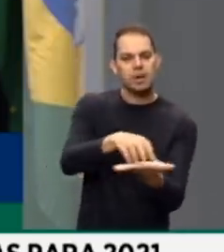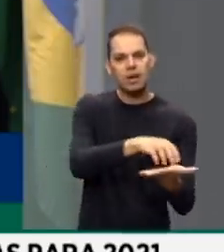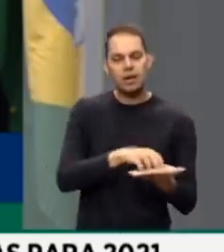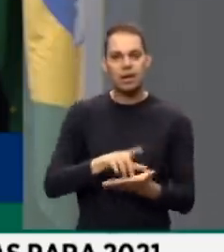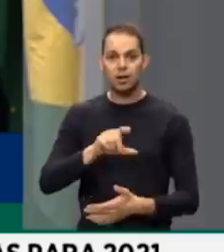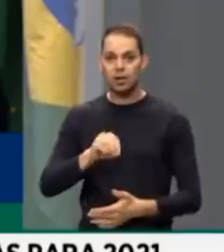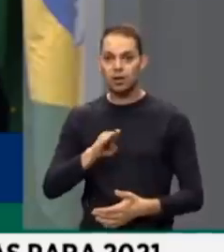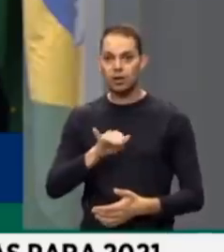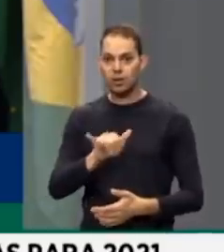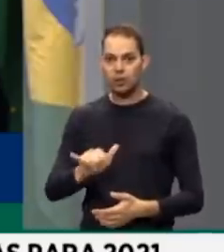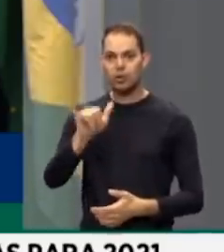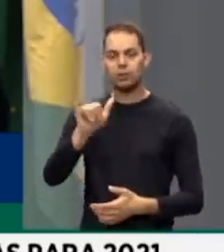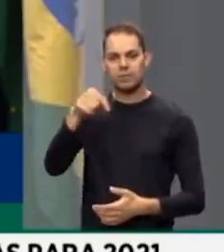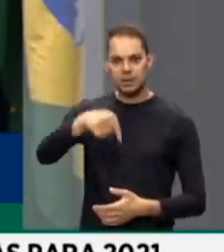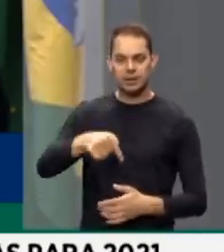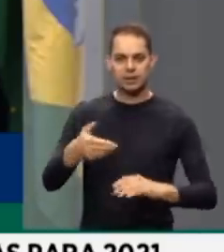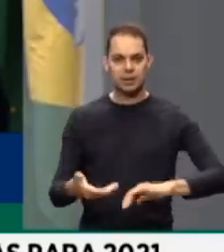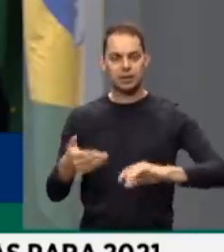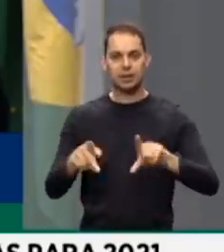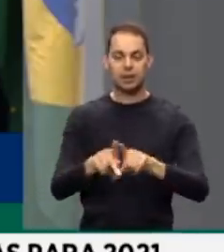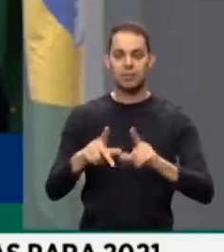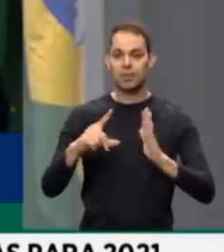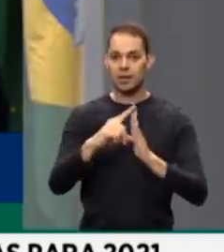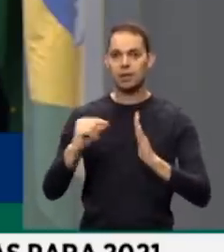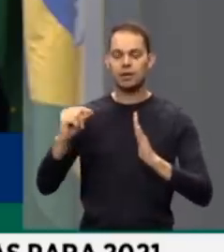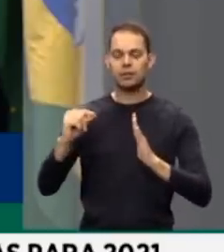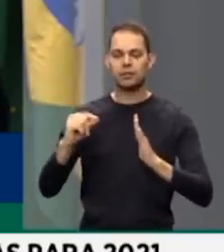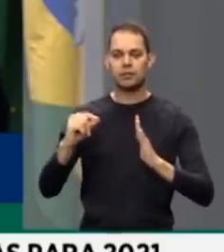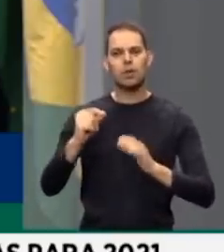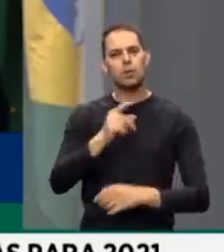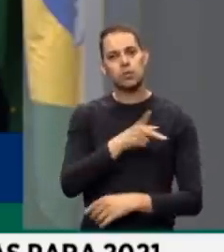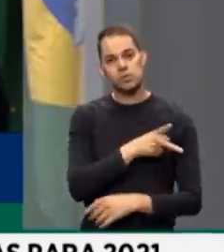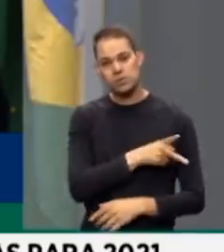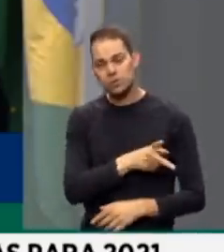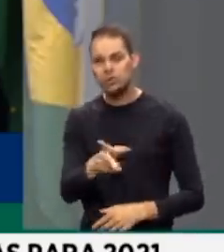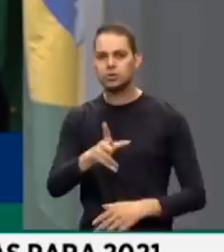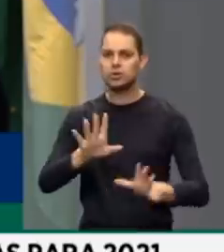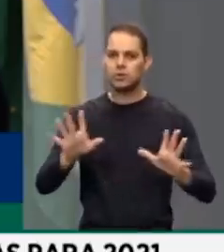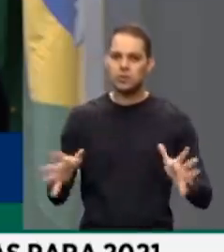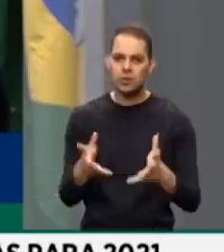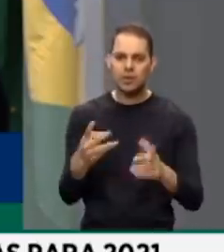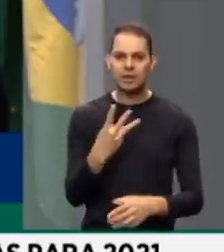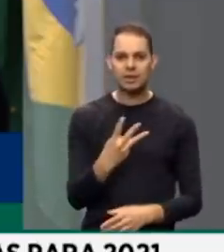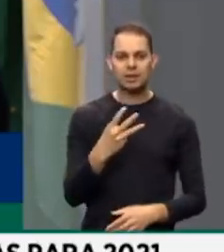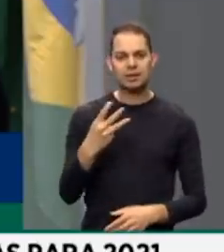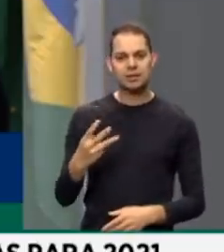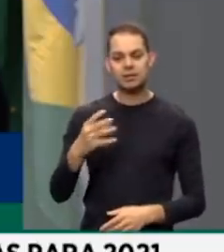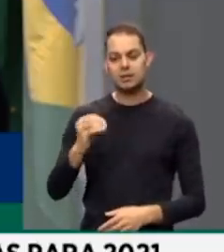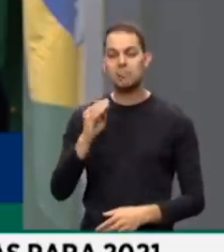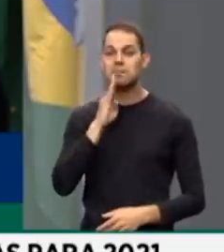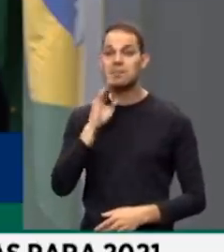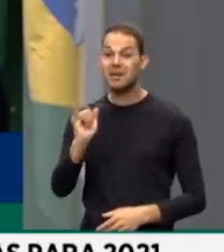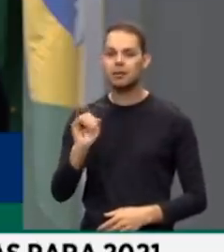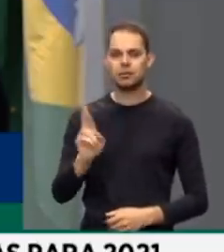fazem lobby neste Congresso Nacional e no Palácio do Planalto. Continuam os incentivos, mais de 330 bilhões